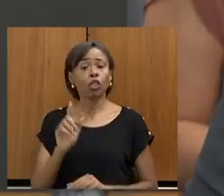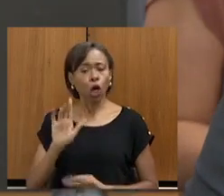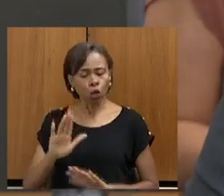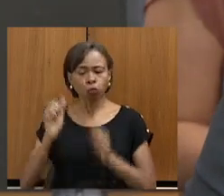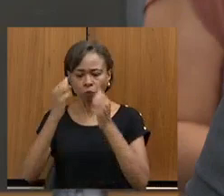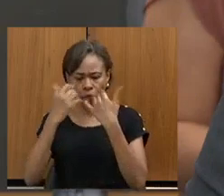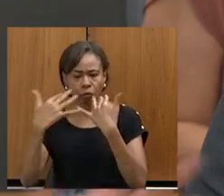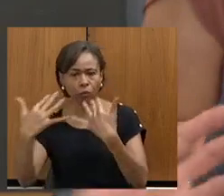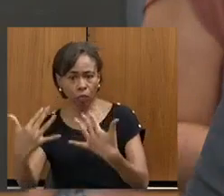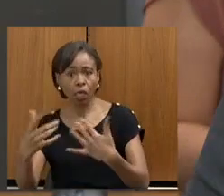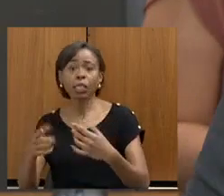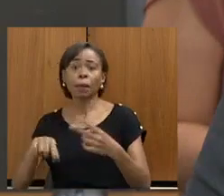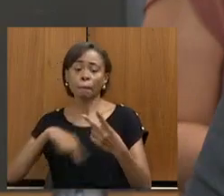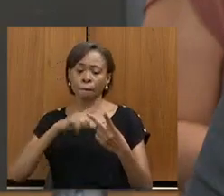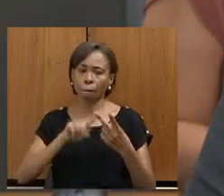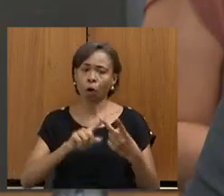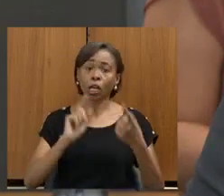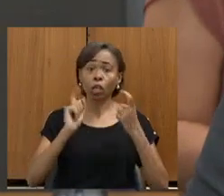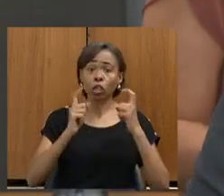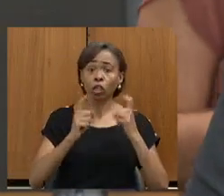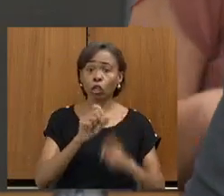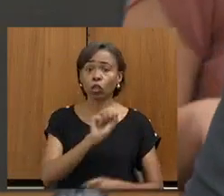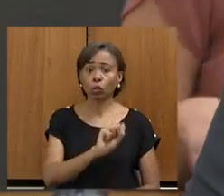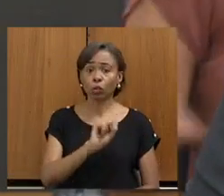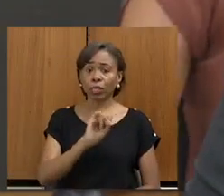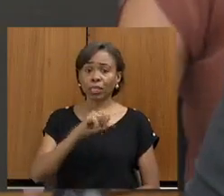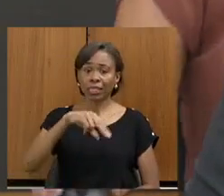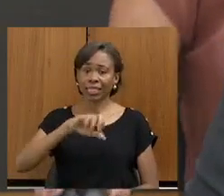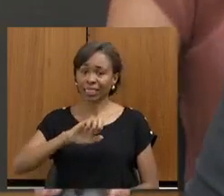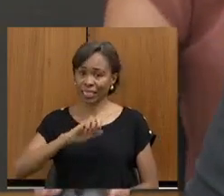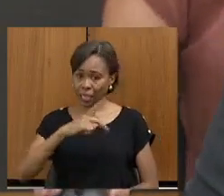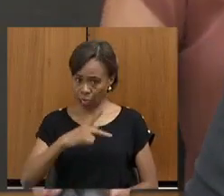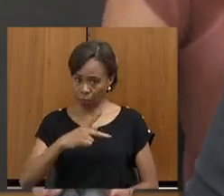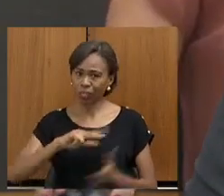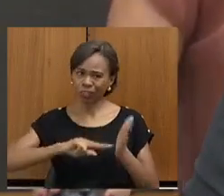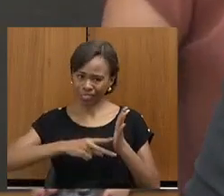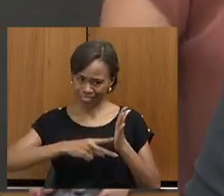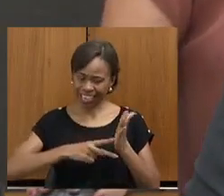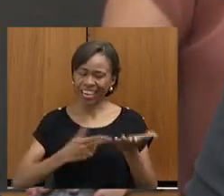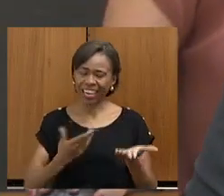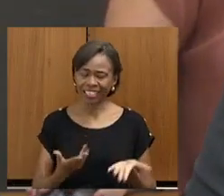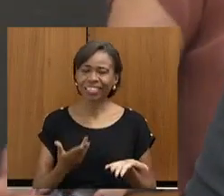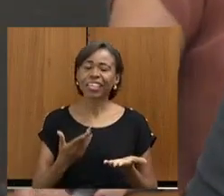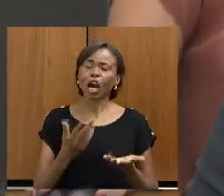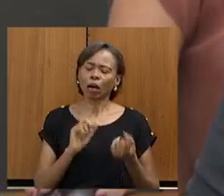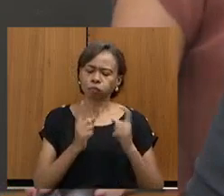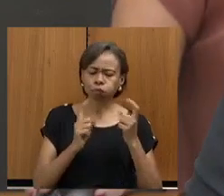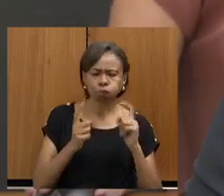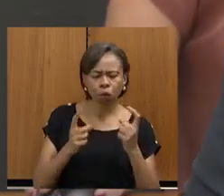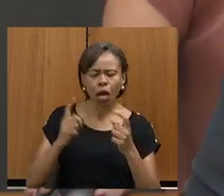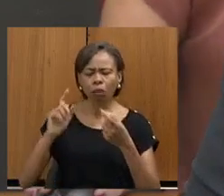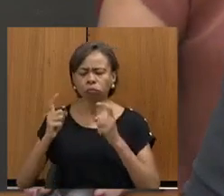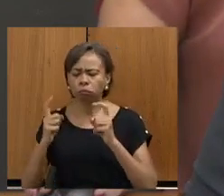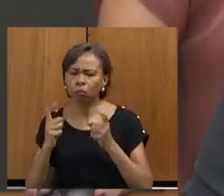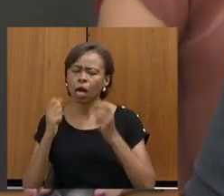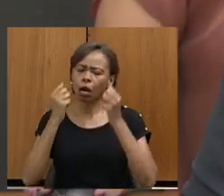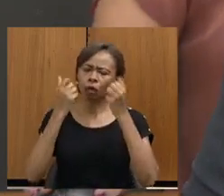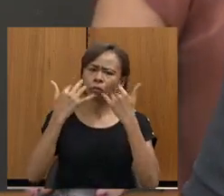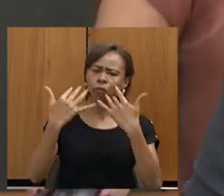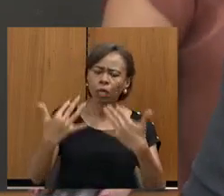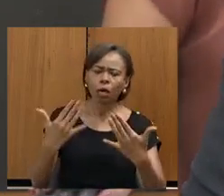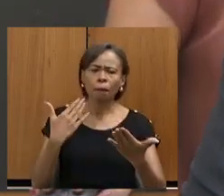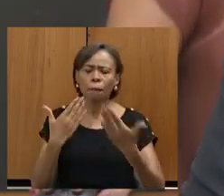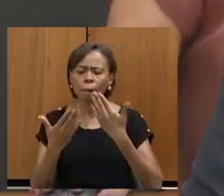uma outra reunião no SINEP, está aqui o representante do SINEP, e, graças a Deus, depois dessa audiência, depois de toda essa discussão,